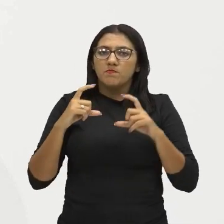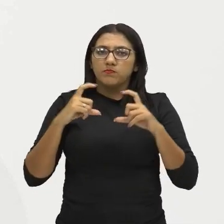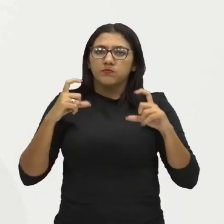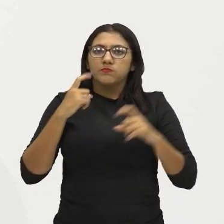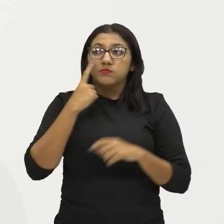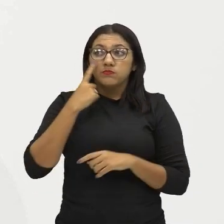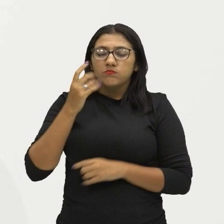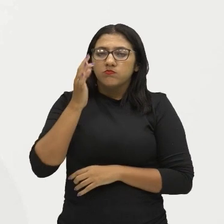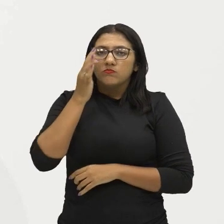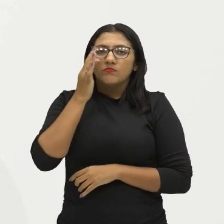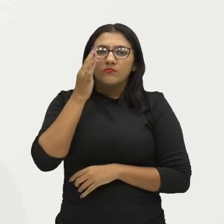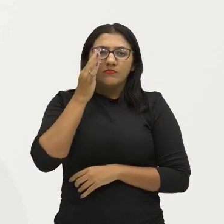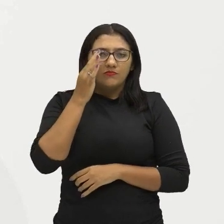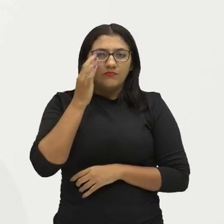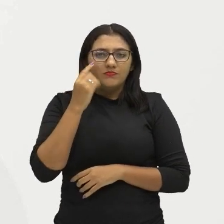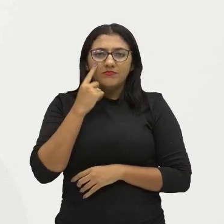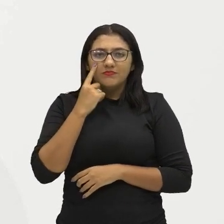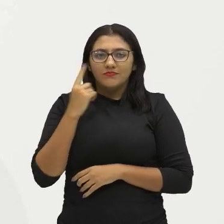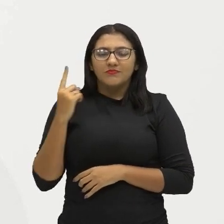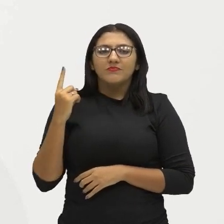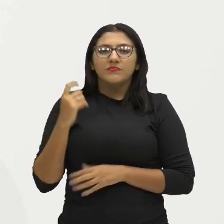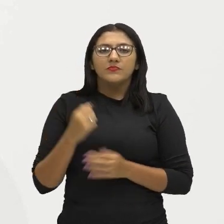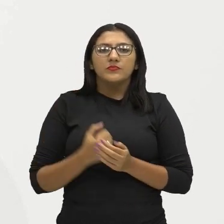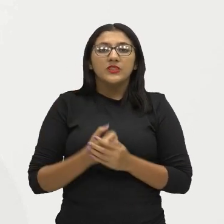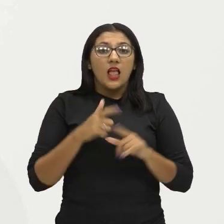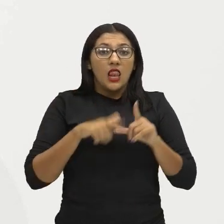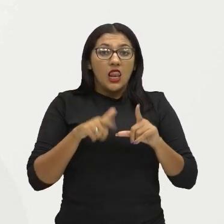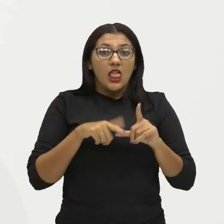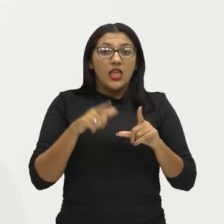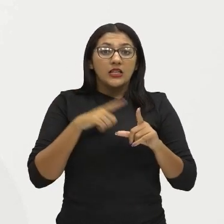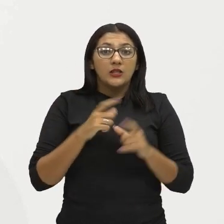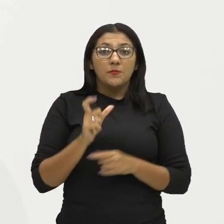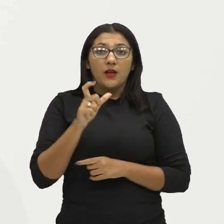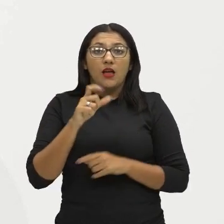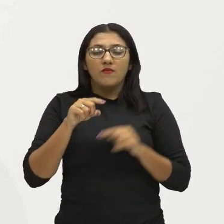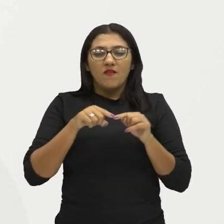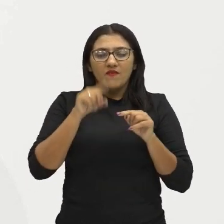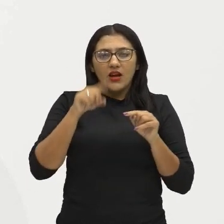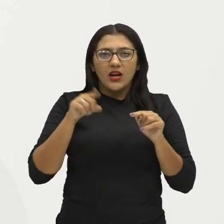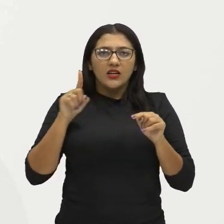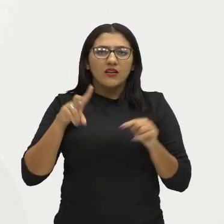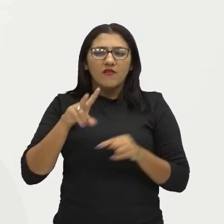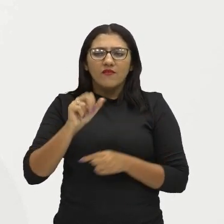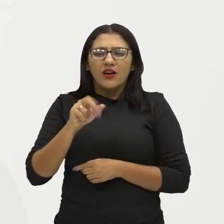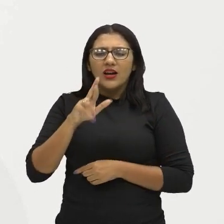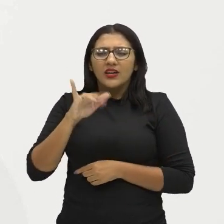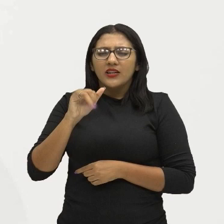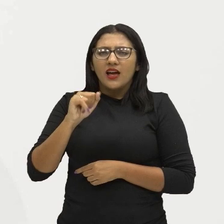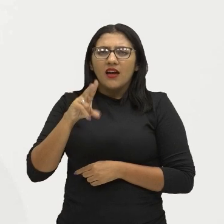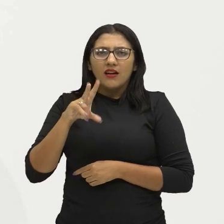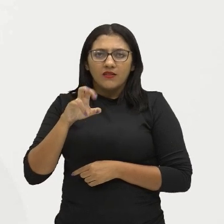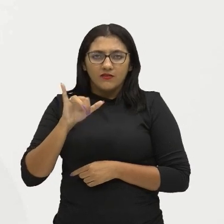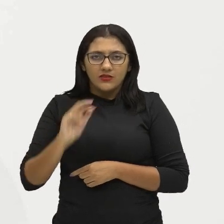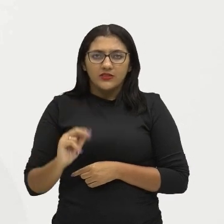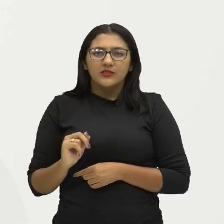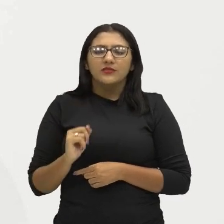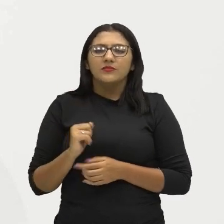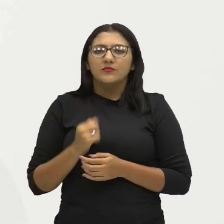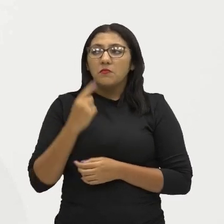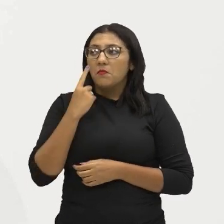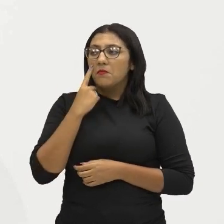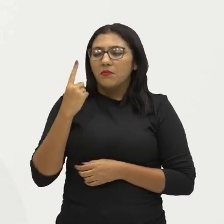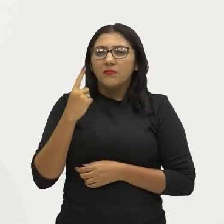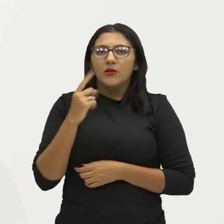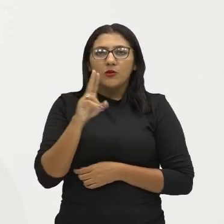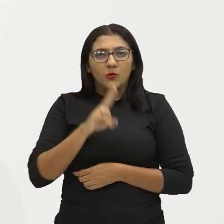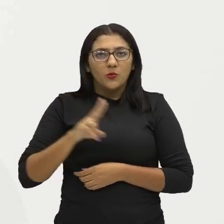olha o olhão aqui. As letras são chamadas de variáveis, como eu já havia dito. E juntamente com os